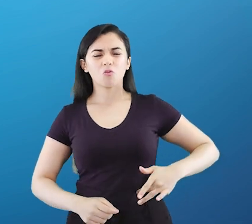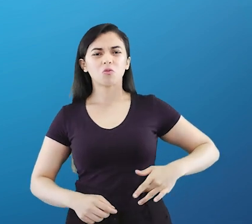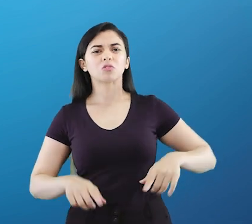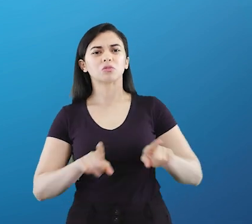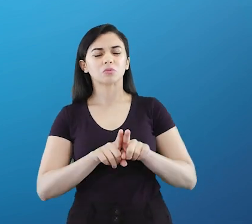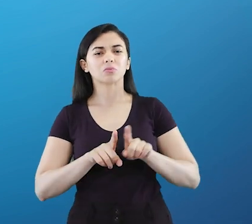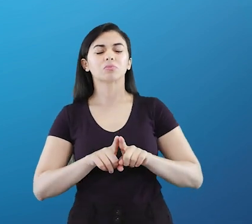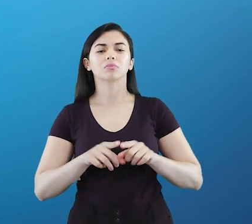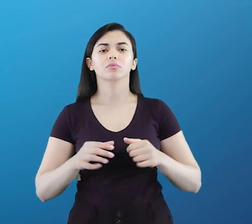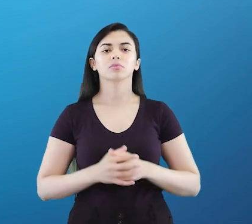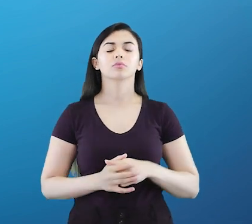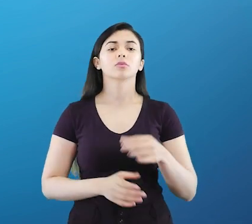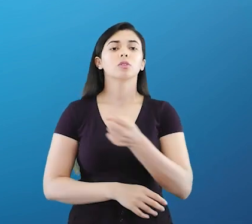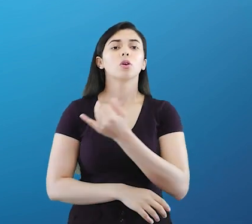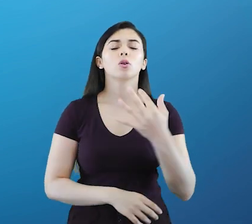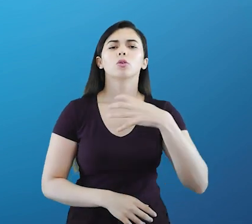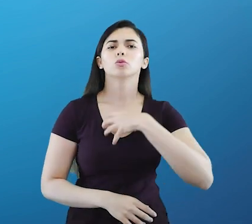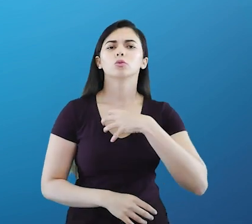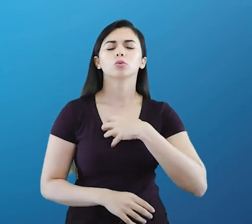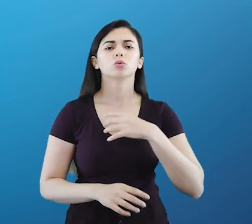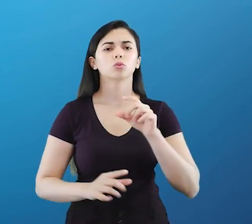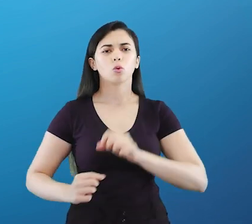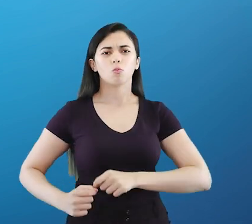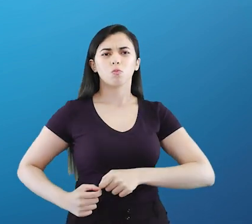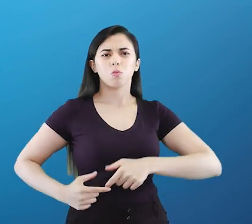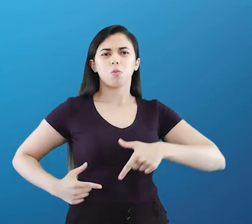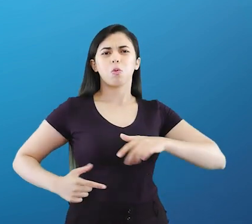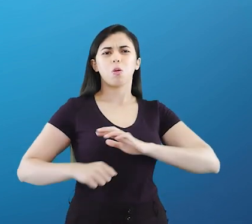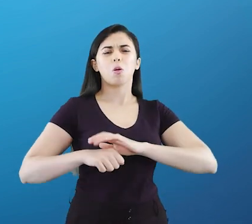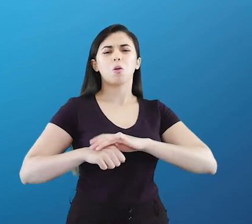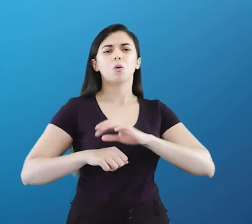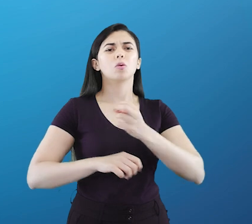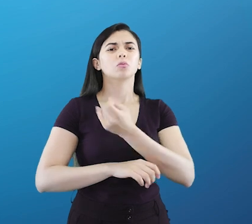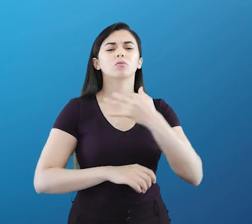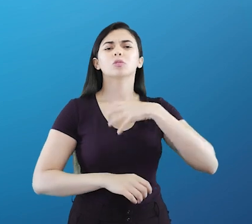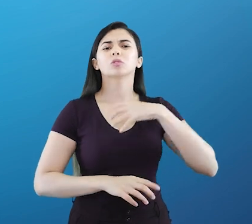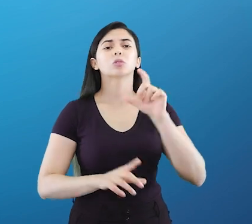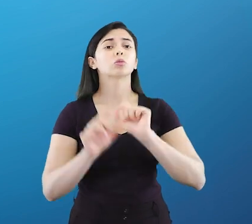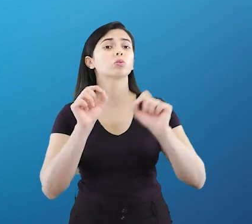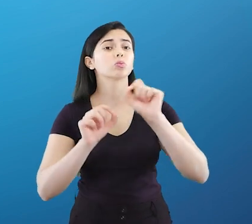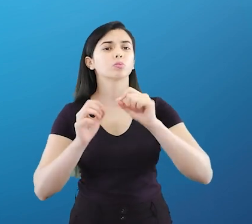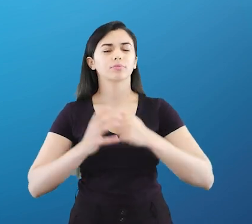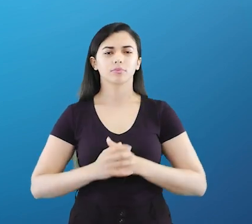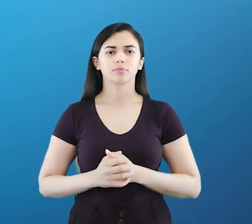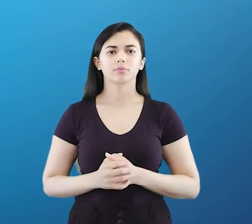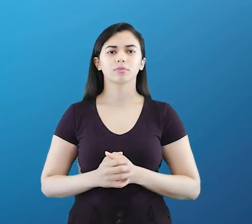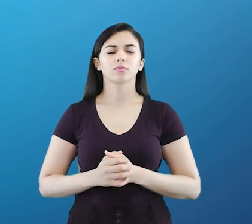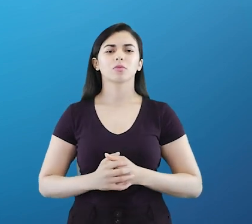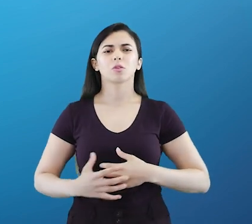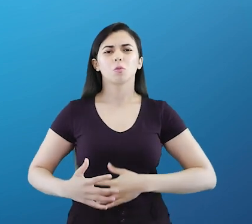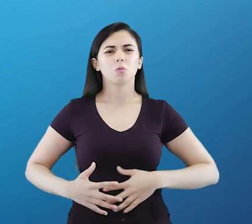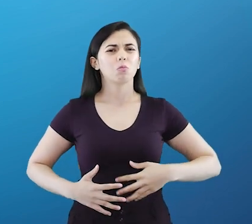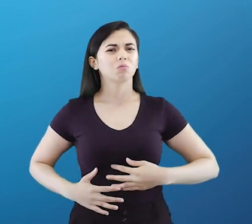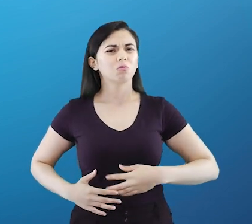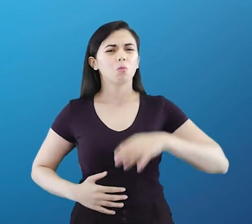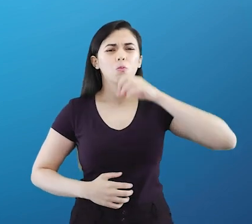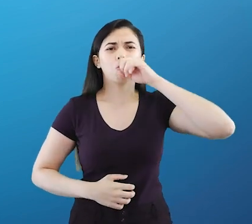órgãos. Quais são os sintomas da amebíase? Muito parecido, com a cólera. Nós temos aqui